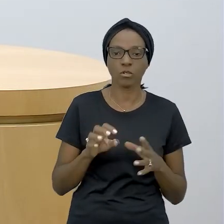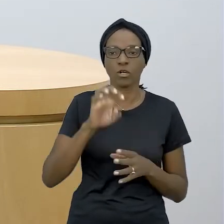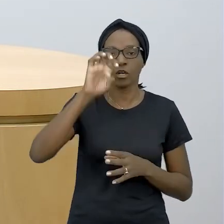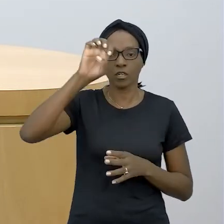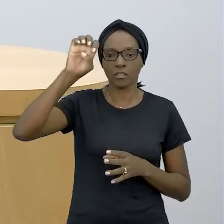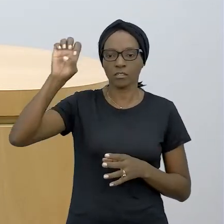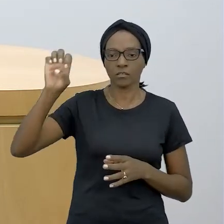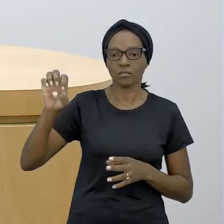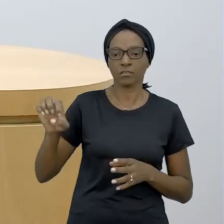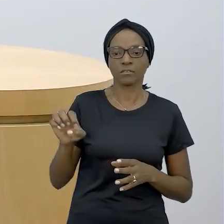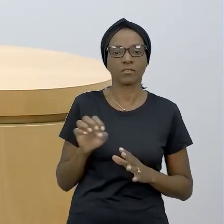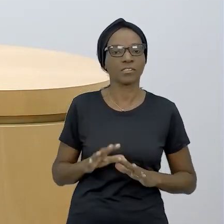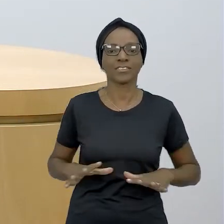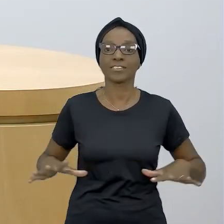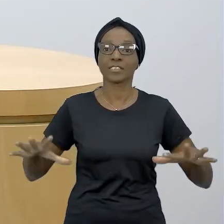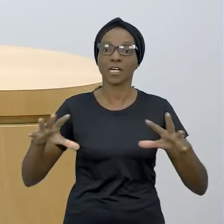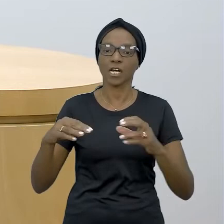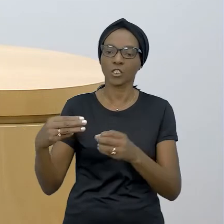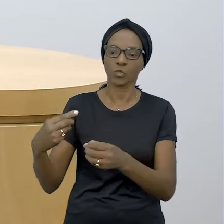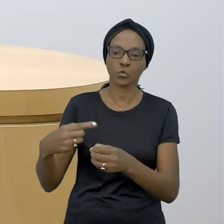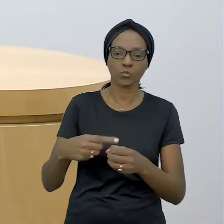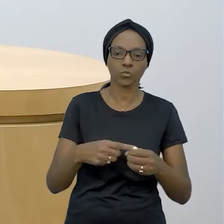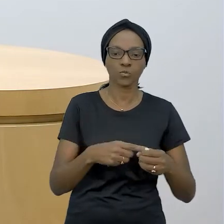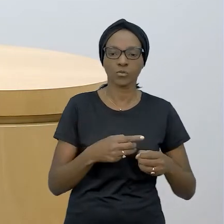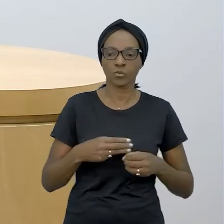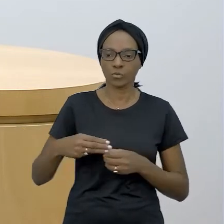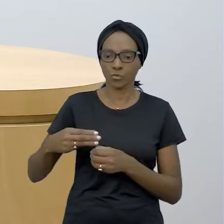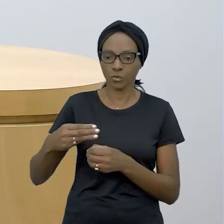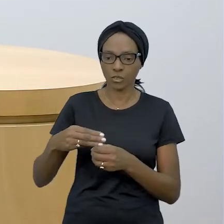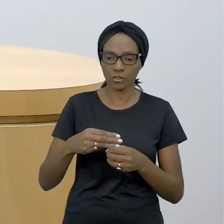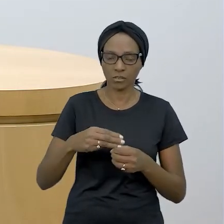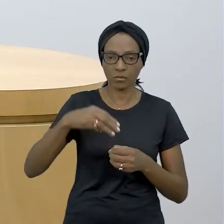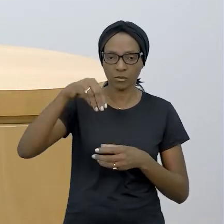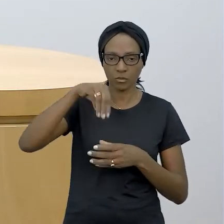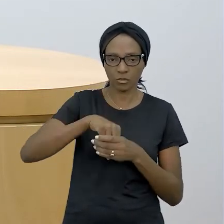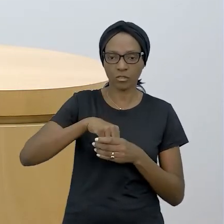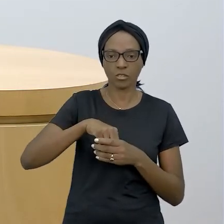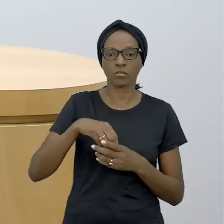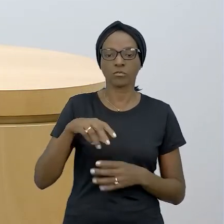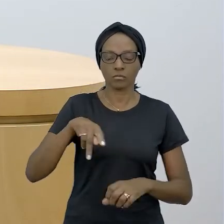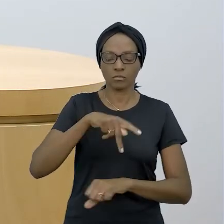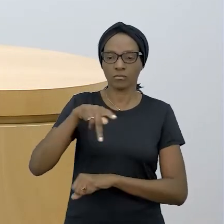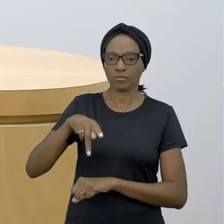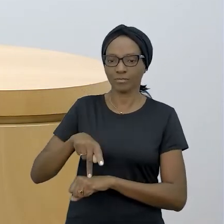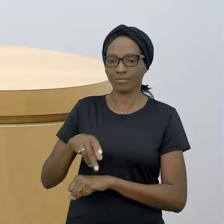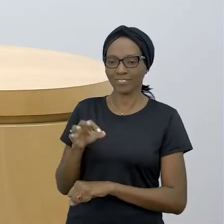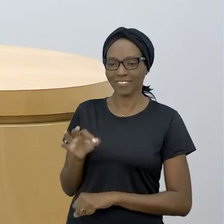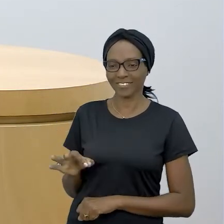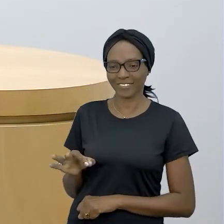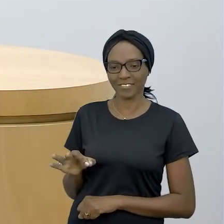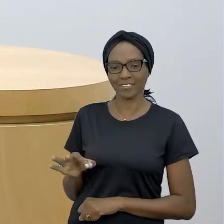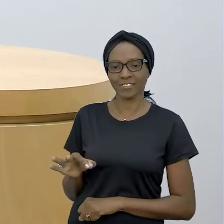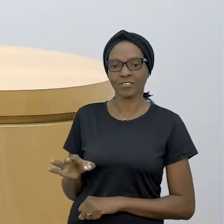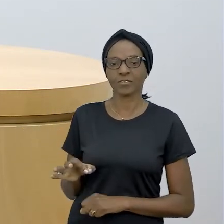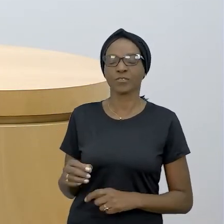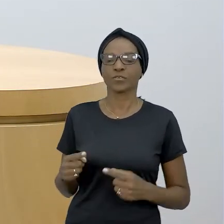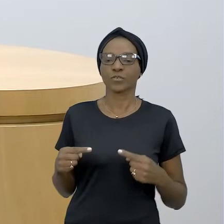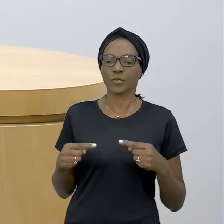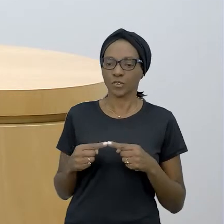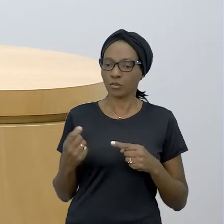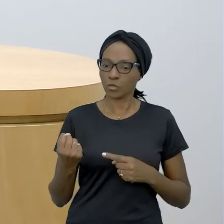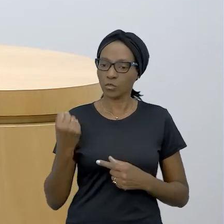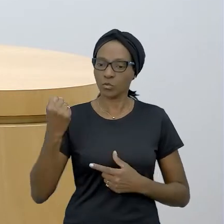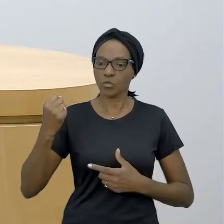os estados e a todos os municípios do nosso país, certo? Em relação ao